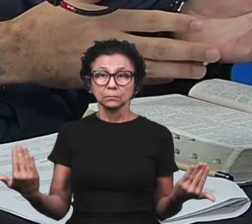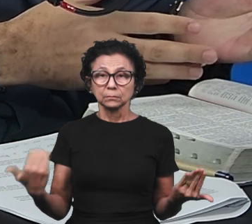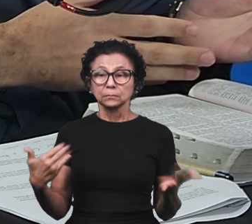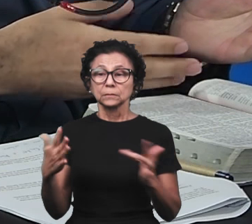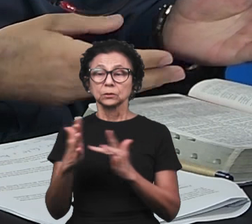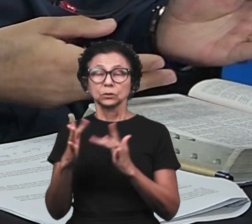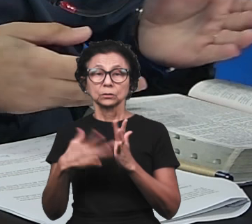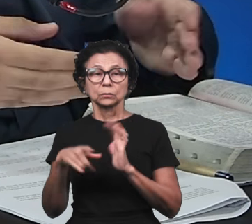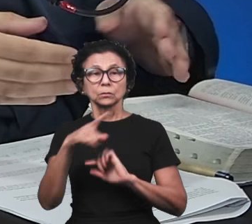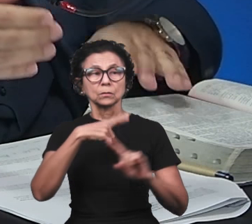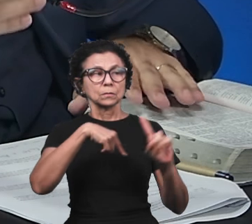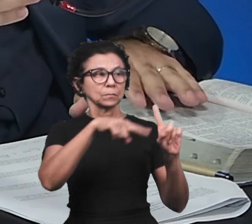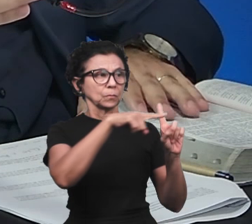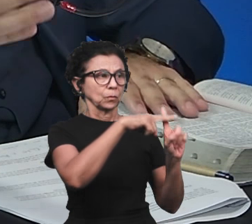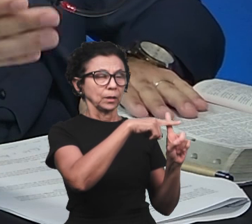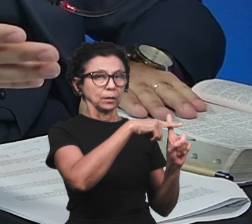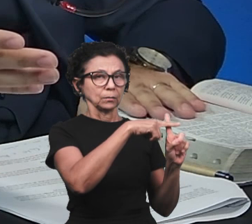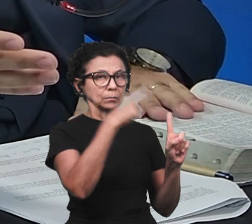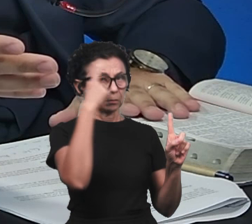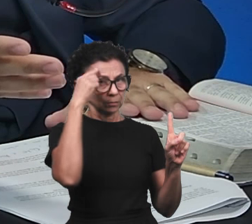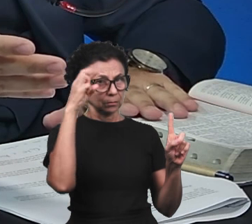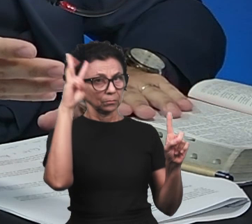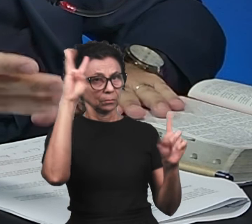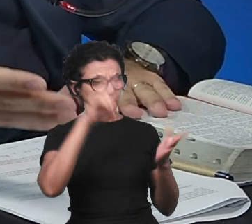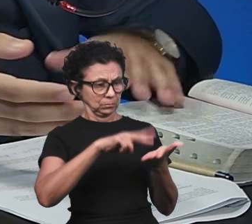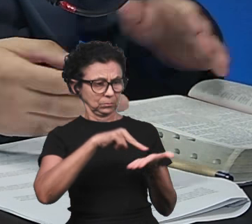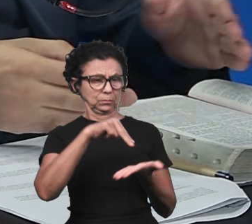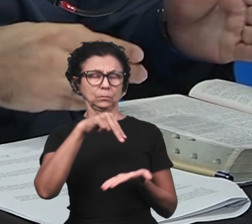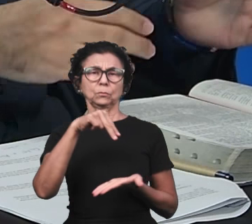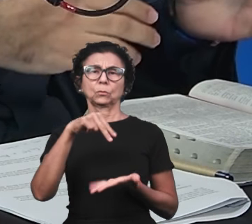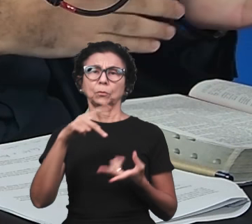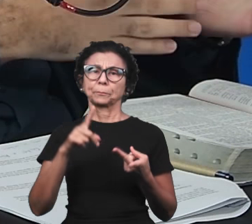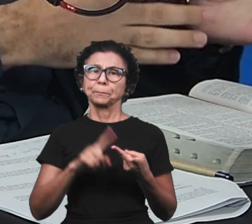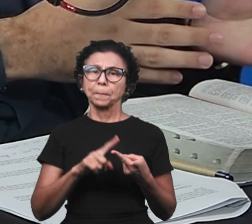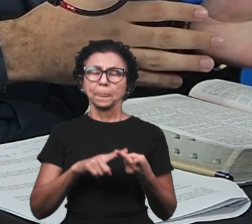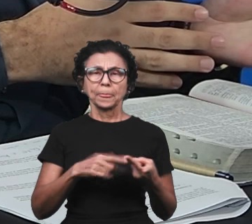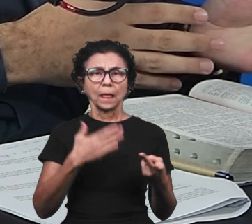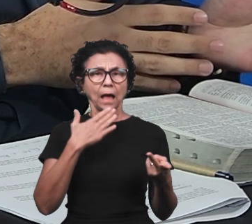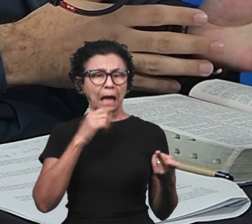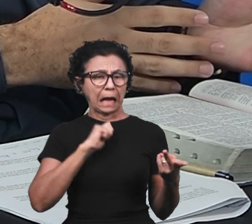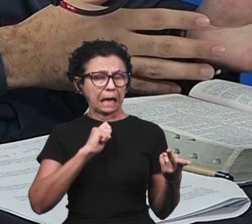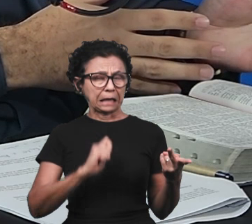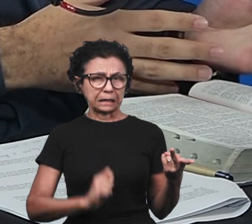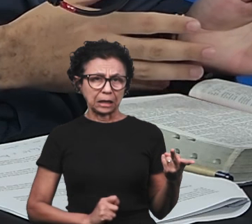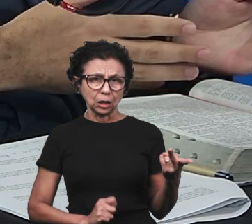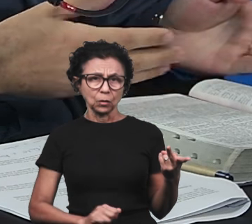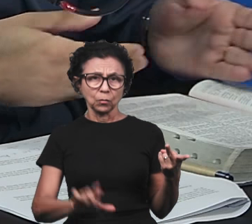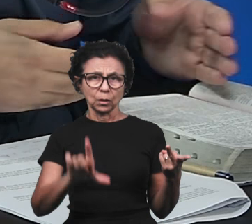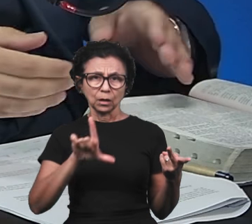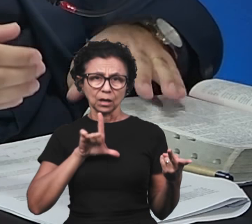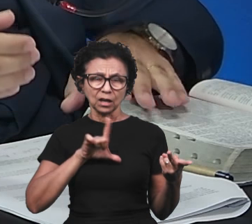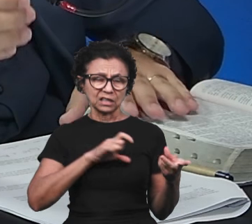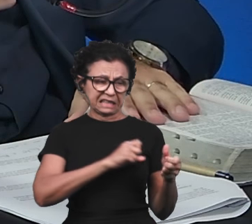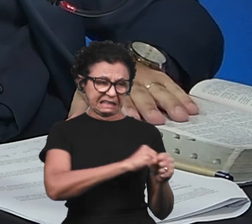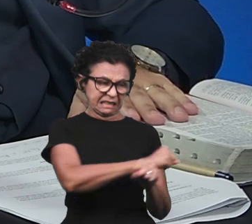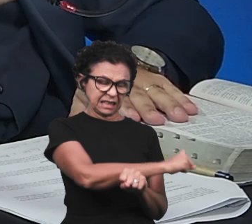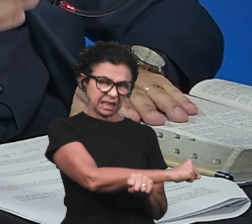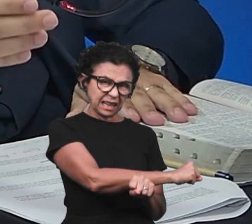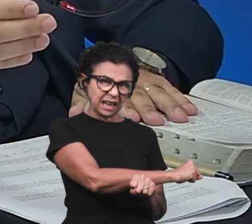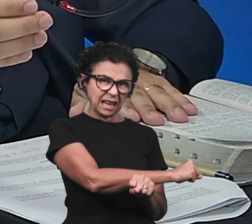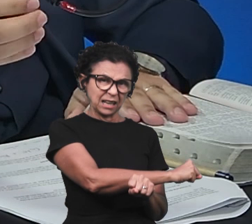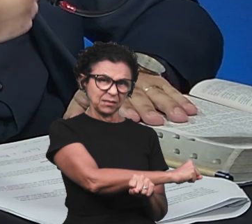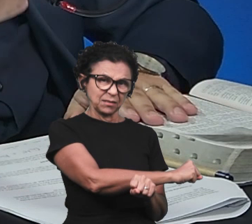que morreu e ao terceiro dia ressuscitou, tal como Arão, que era um escravo e se tornou